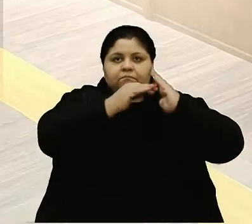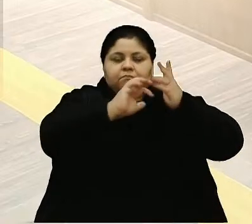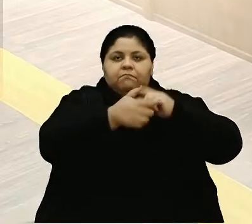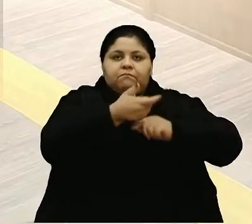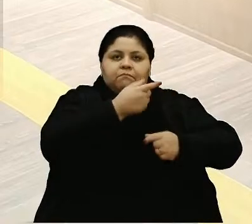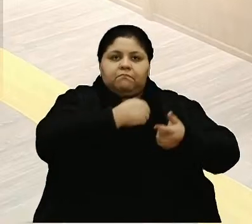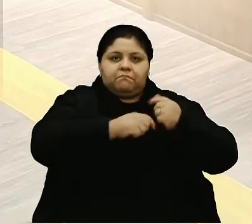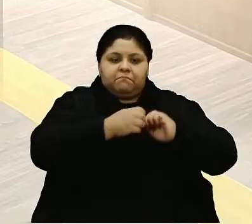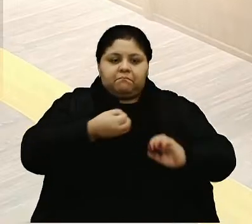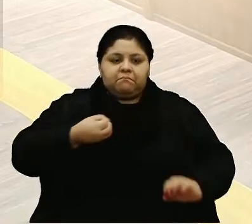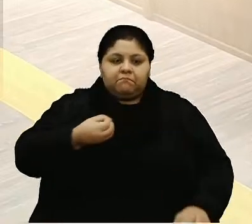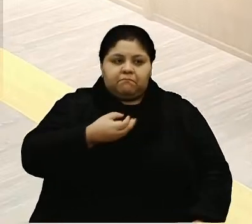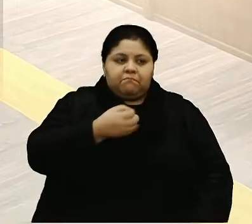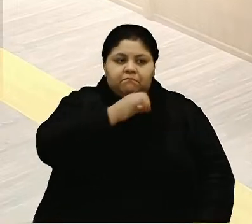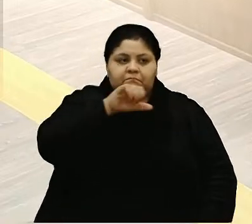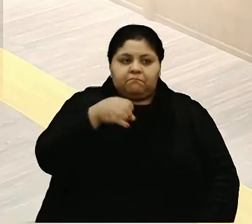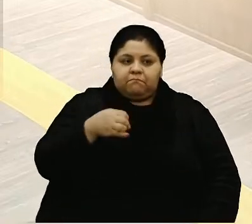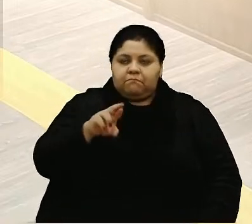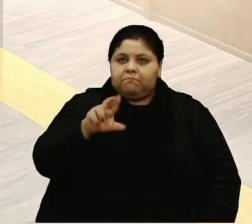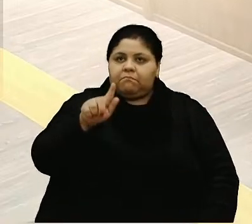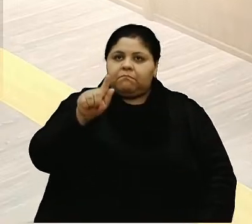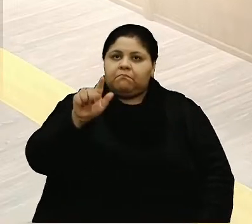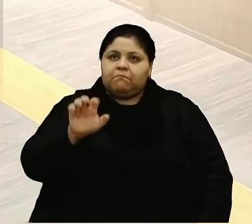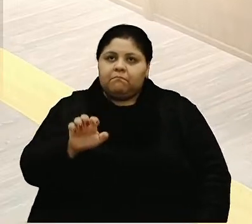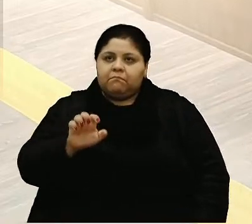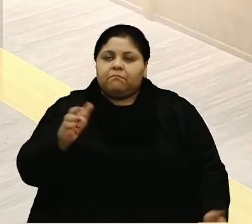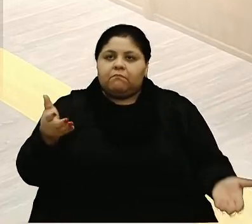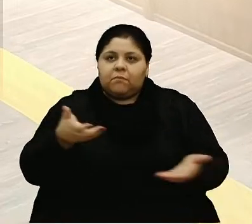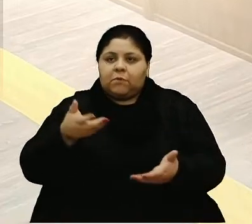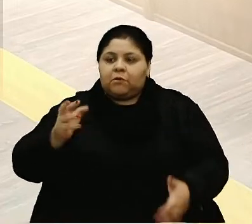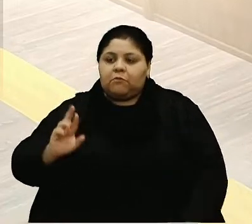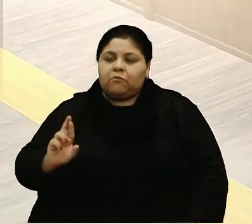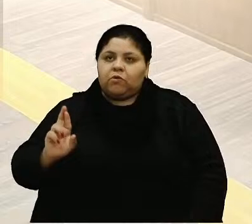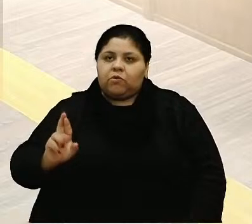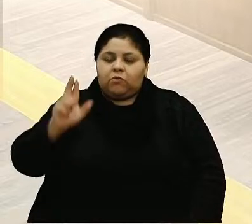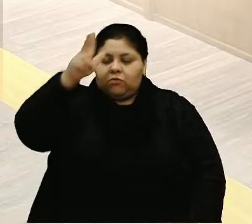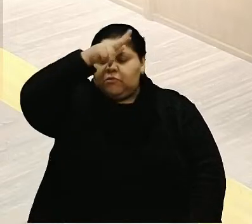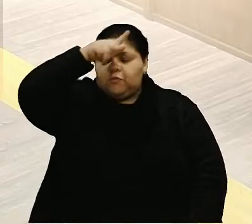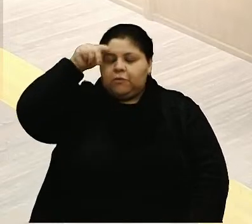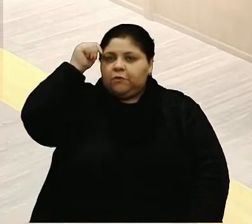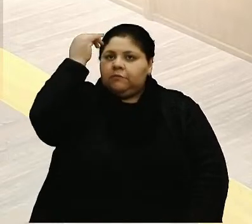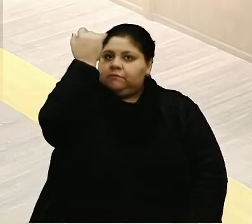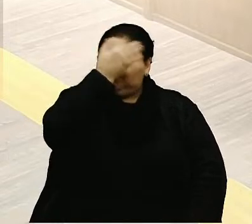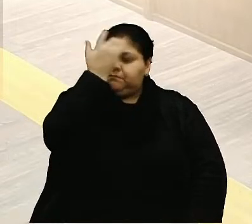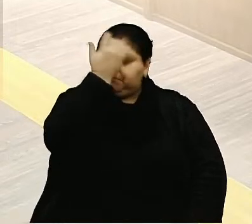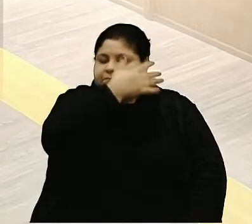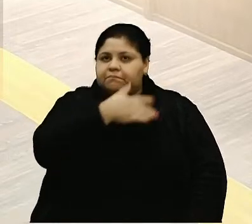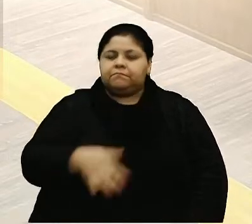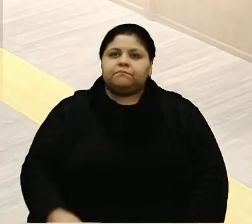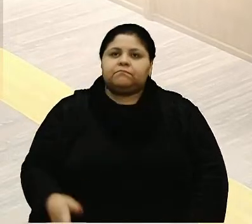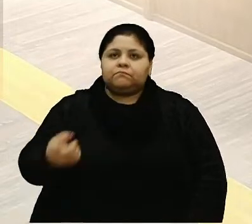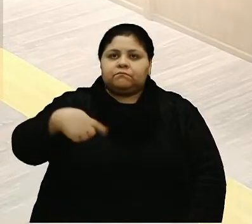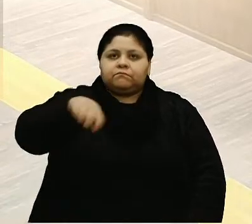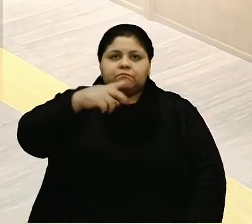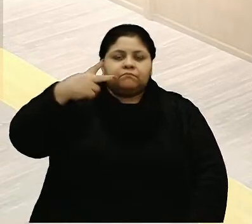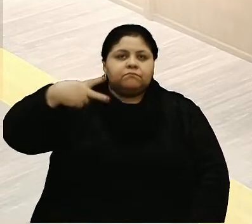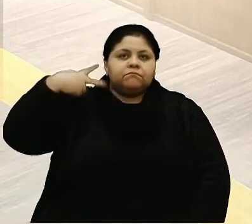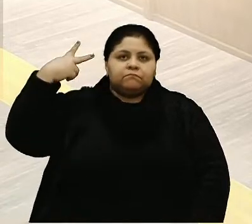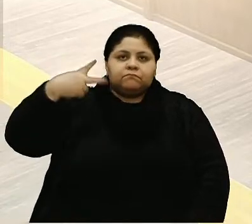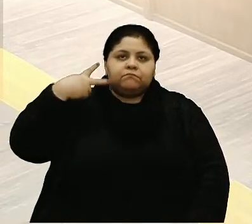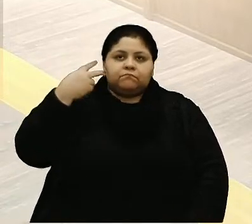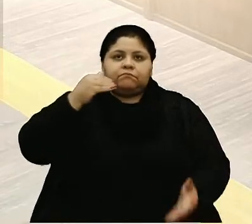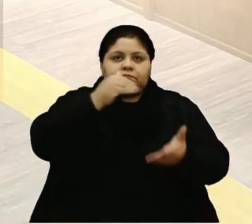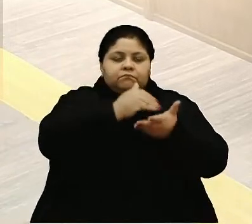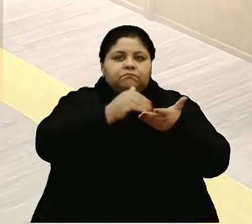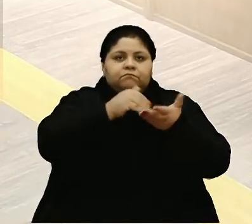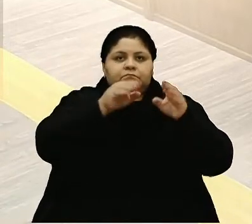e Inovação, Jorge Catusso, nesse ato representando o prefeito Adilode Domênico, nosso vereador secretário da mesa